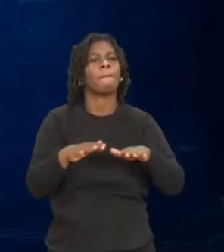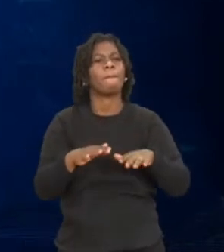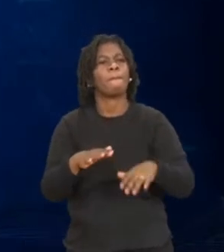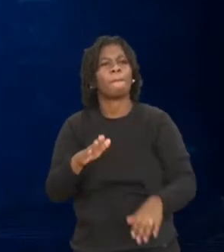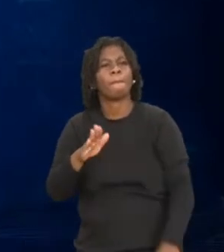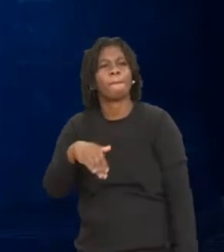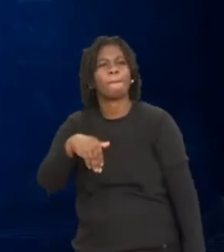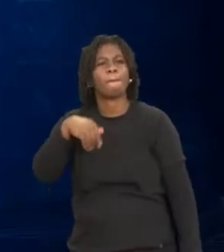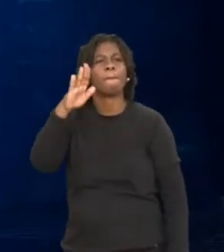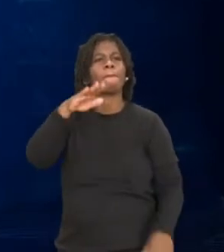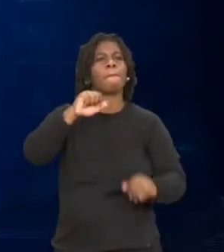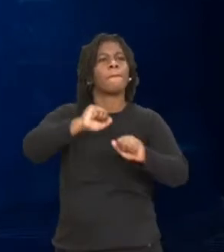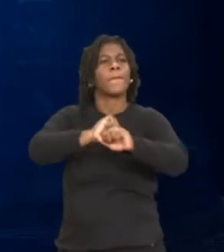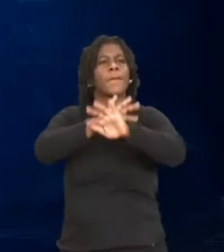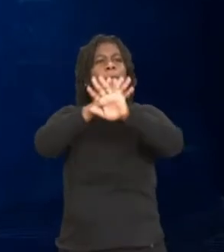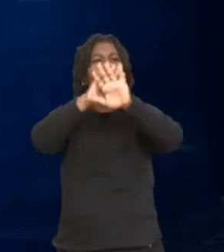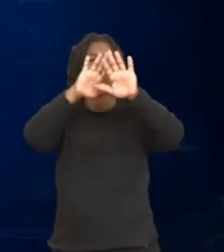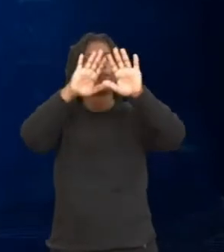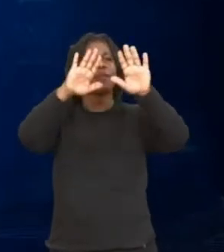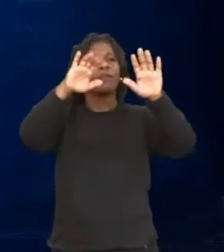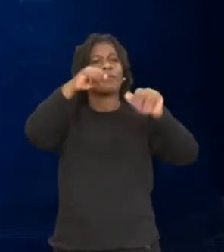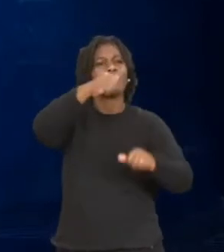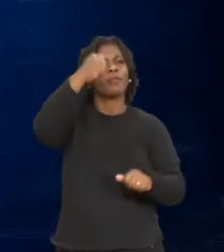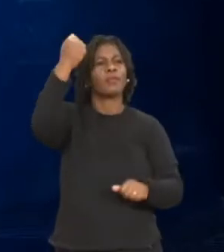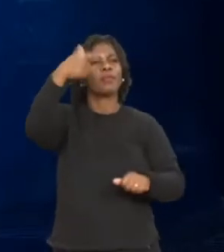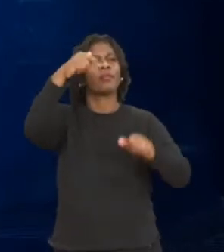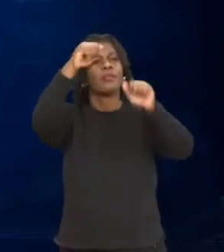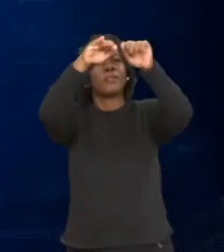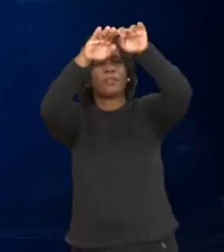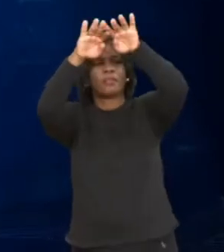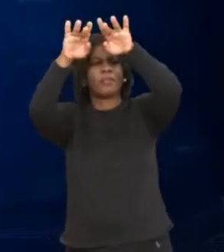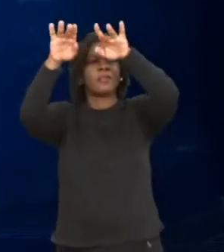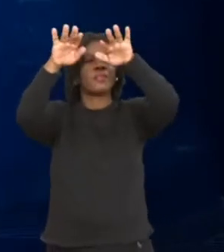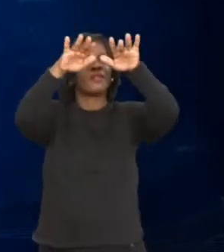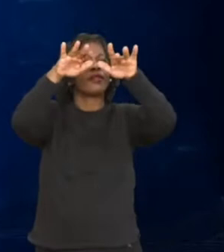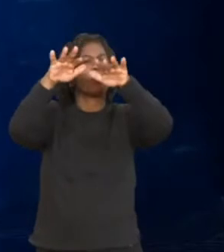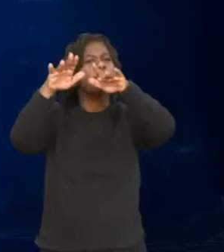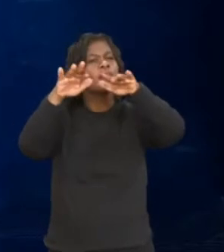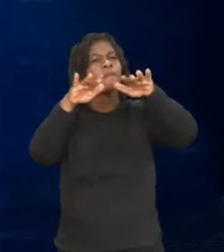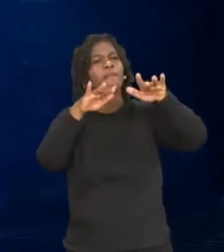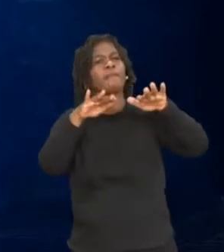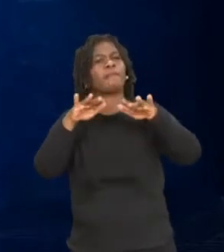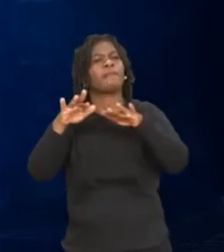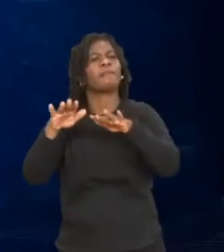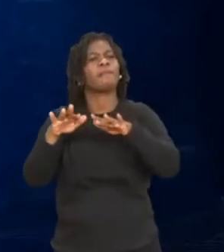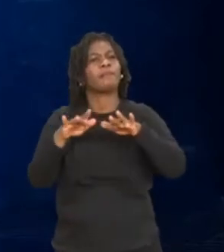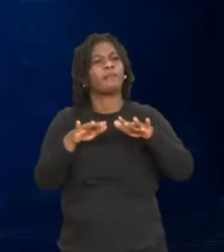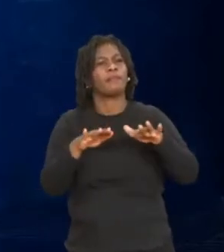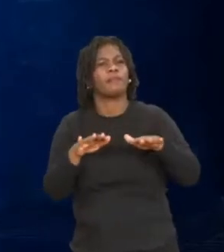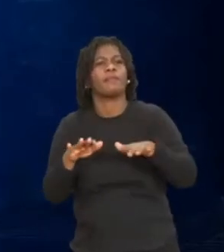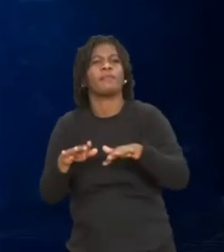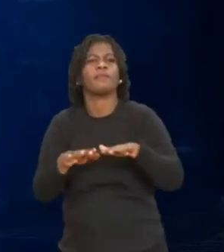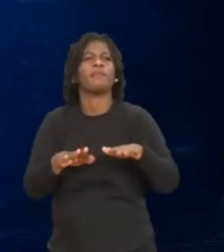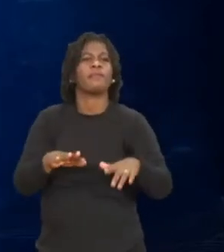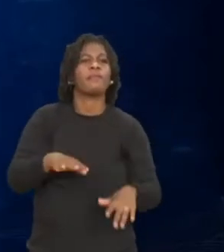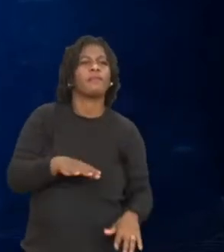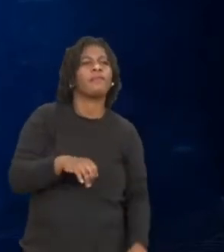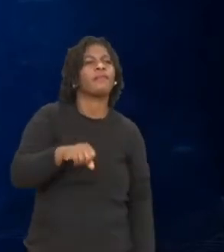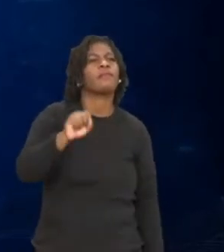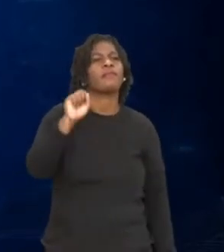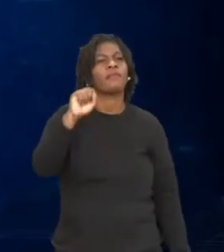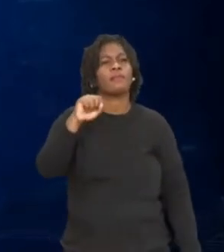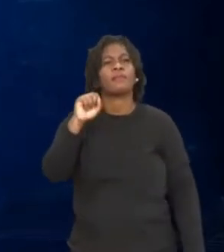neve. Alvo mais. Alvo mais que a